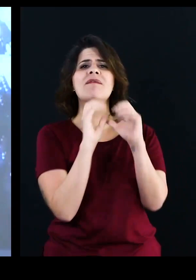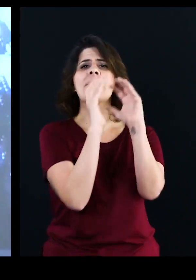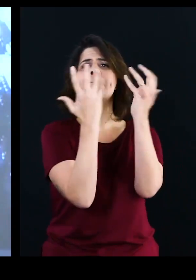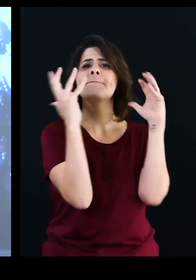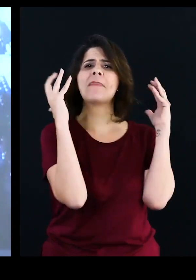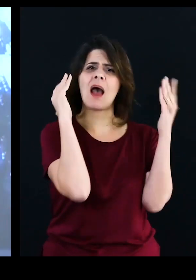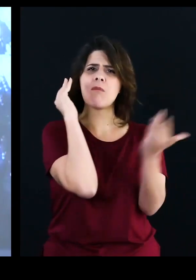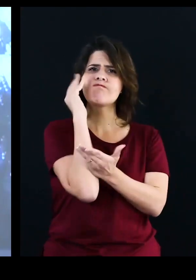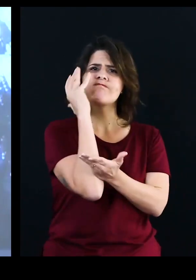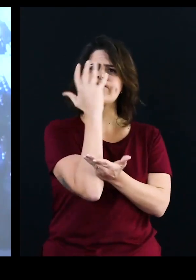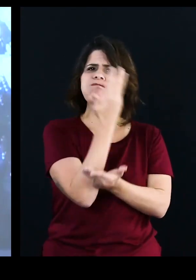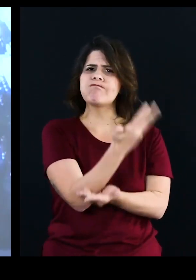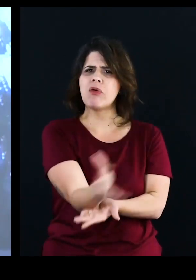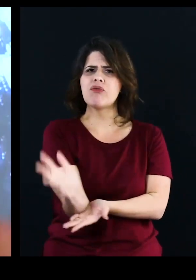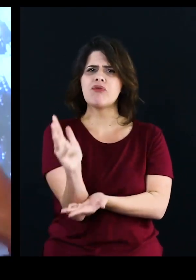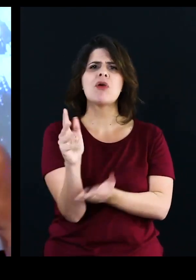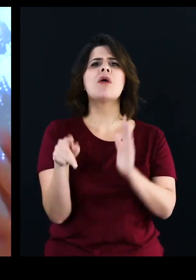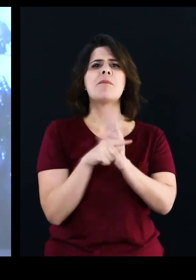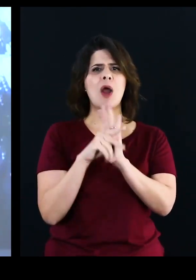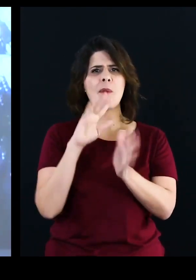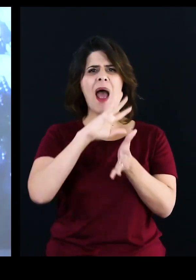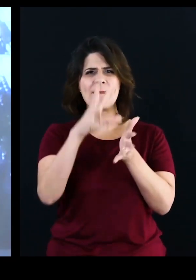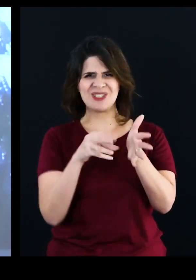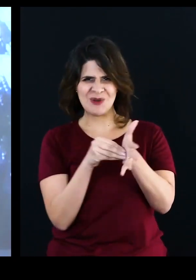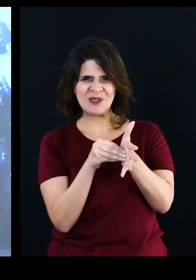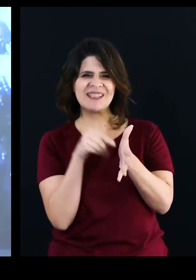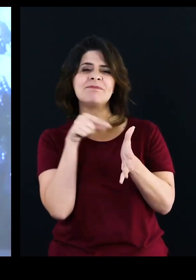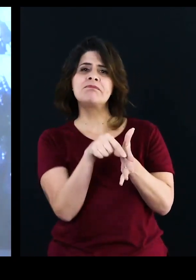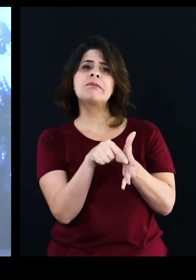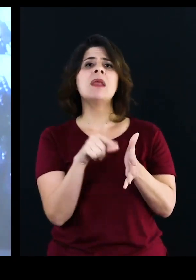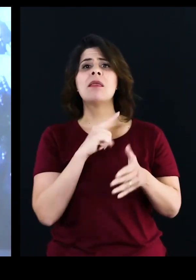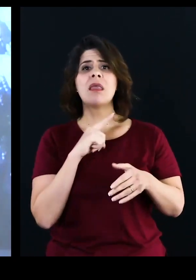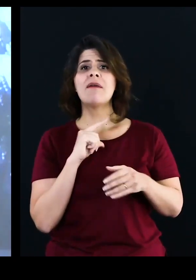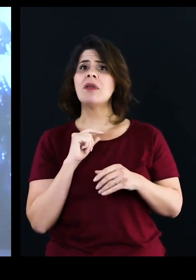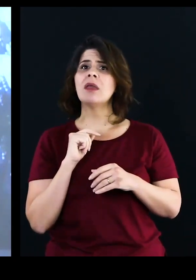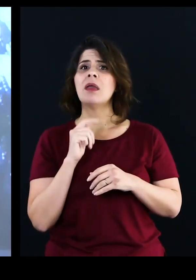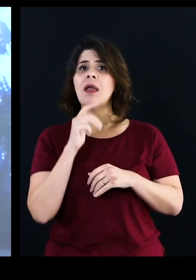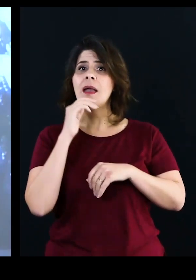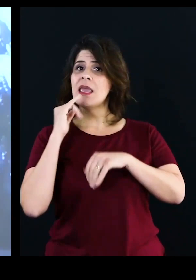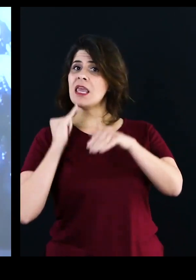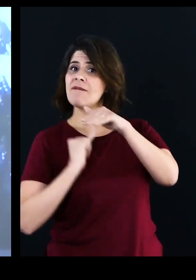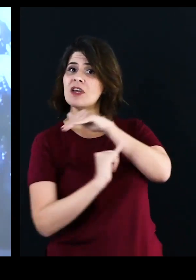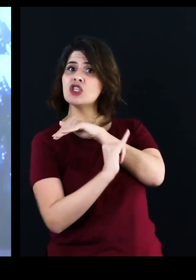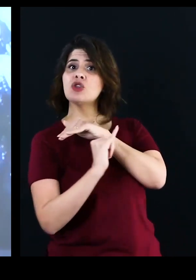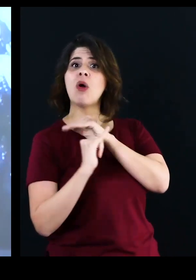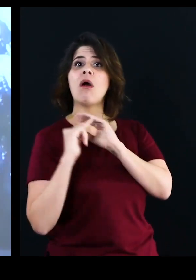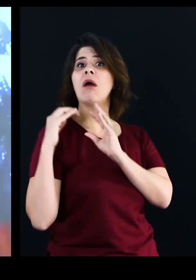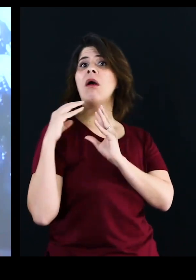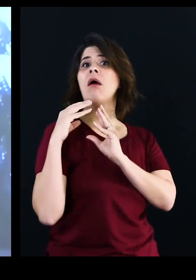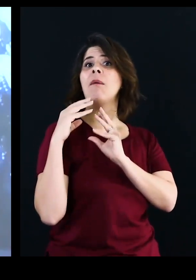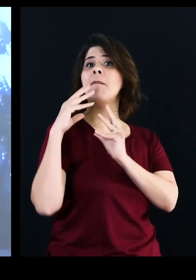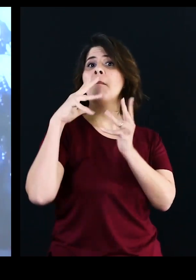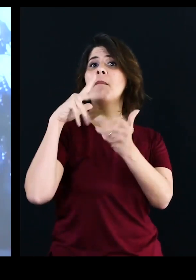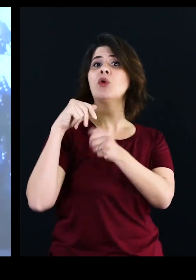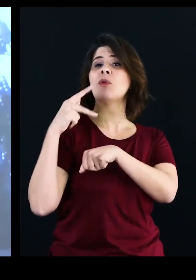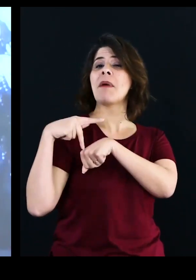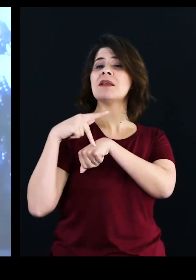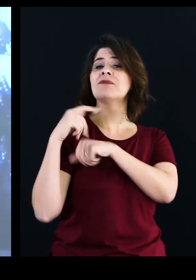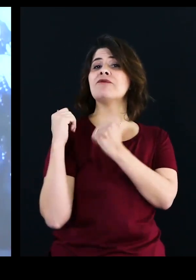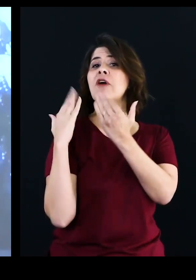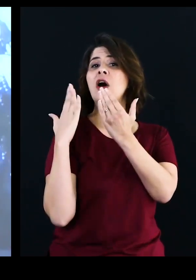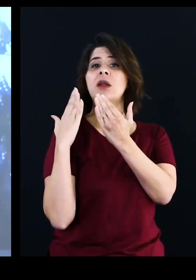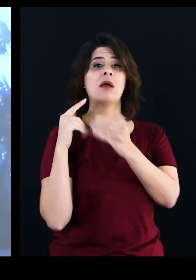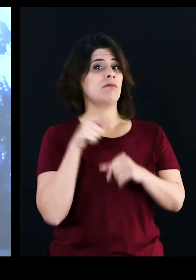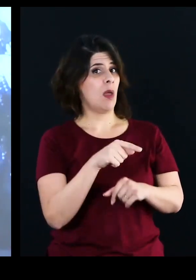de investidores internacionais. Eu acho que essa é uma questão bastante relevante. A Vale está também inserida